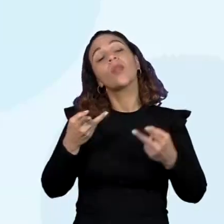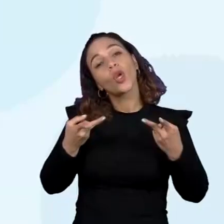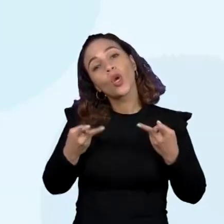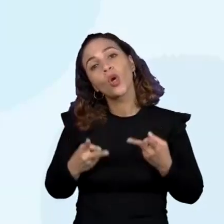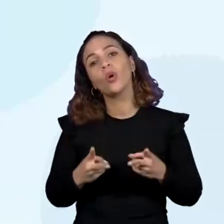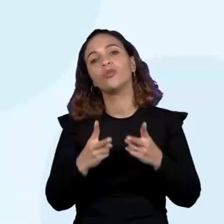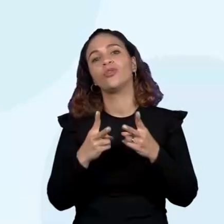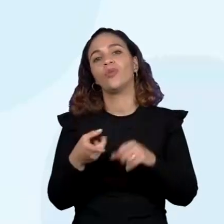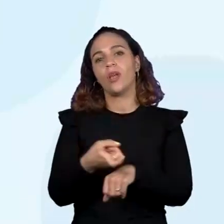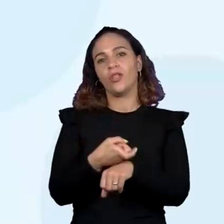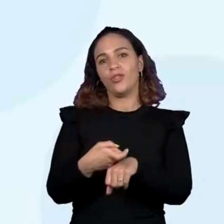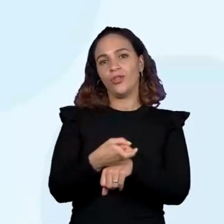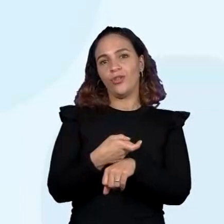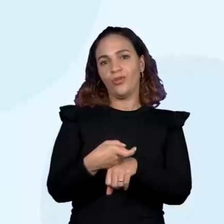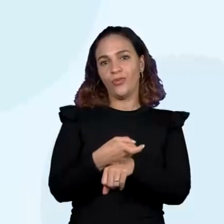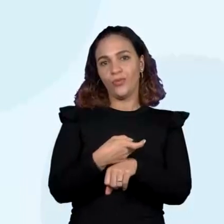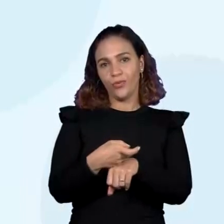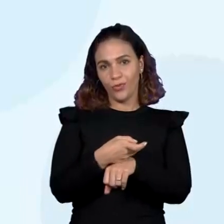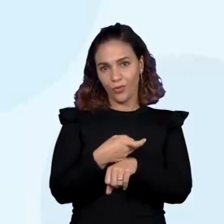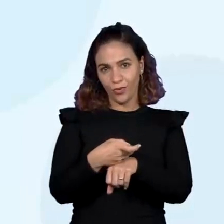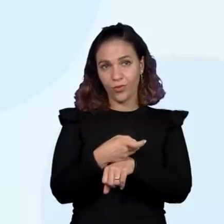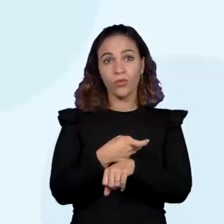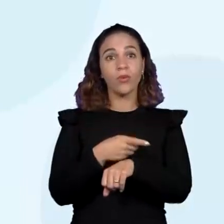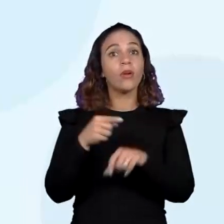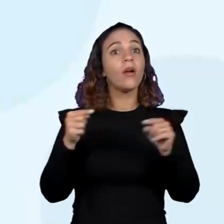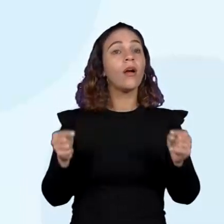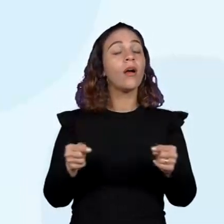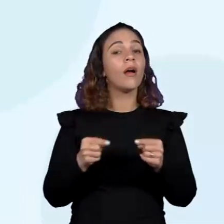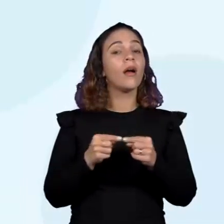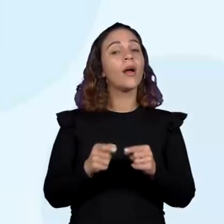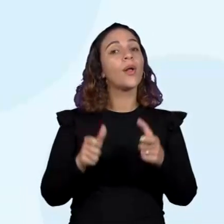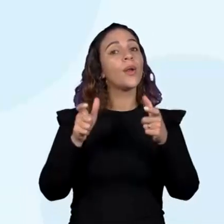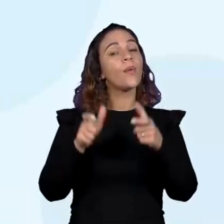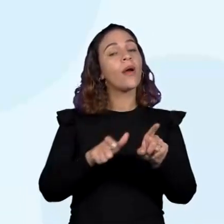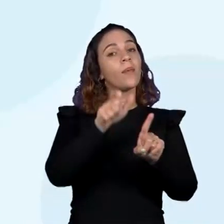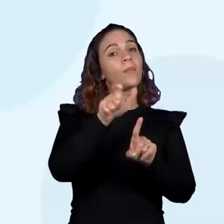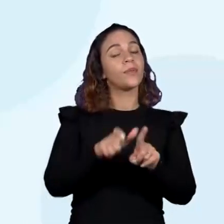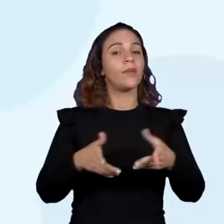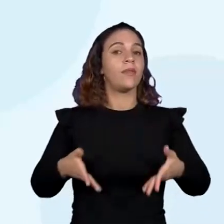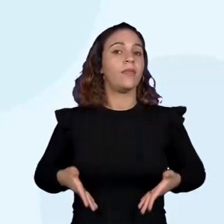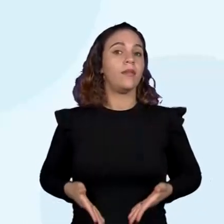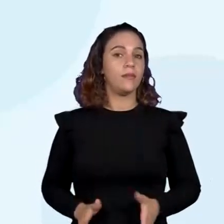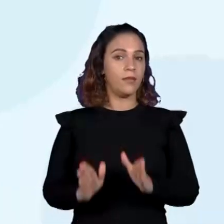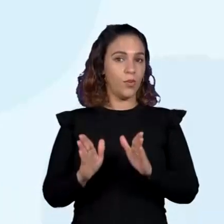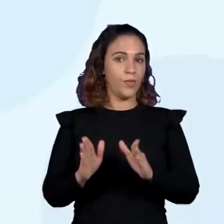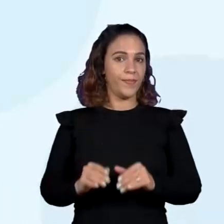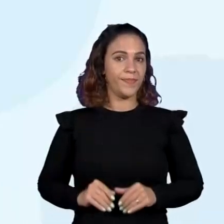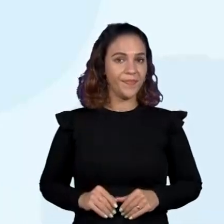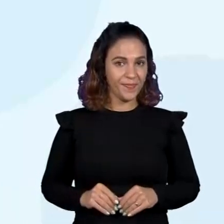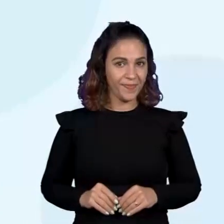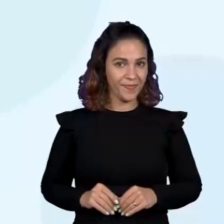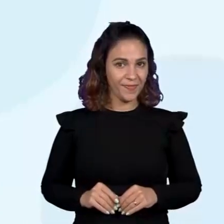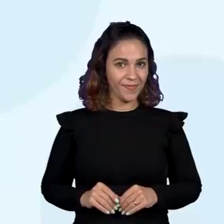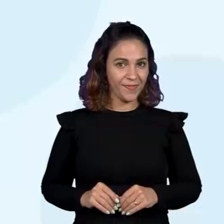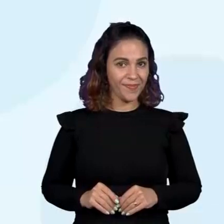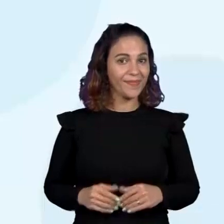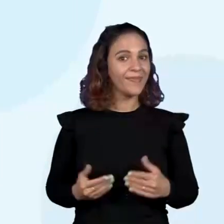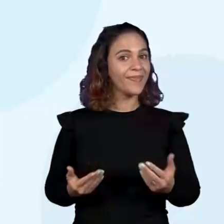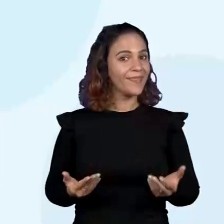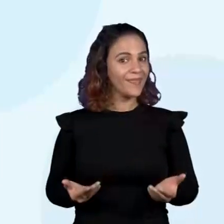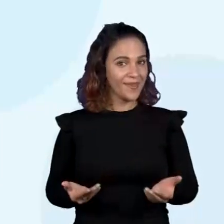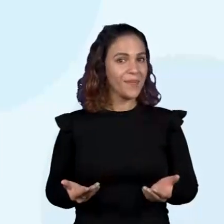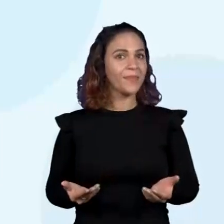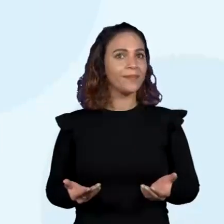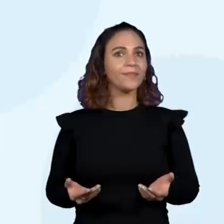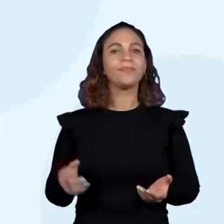como adjetivos que indicam lugar de origem das pessoas. Então, eu